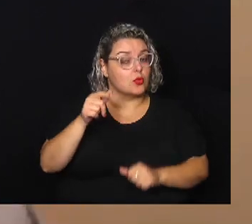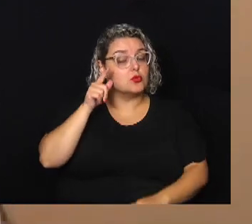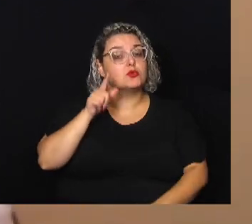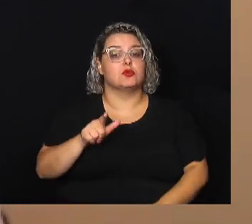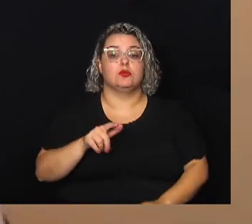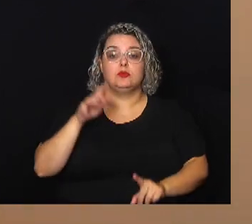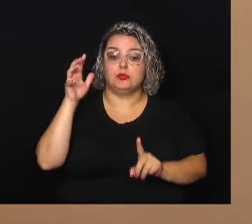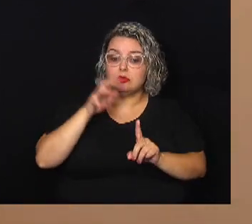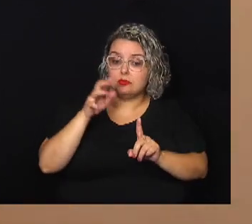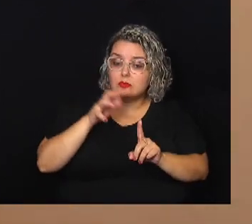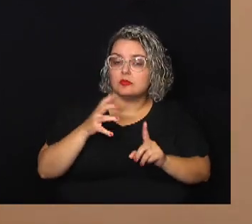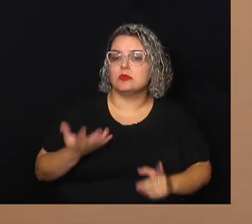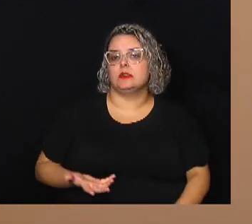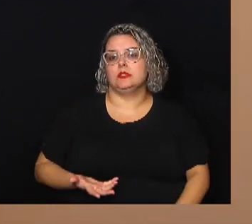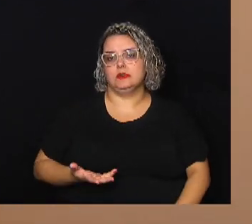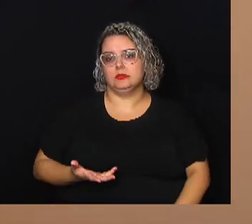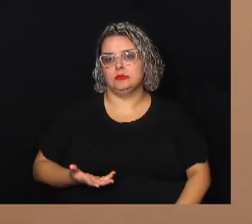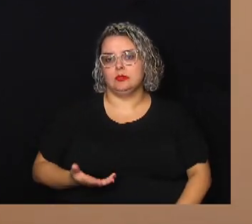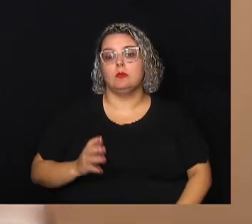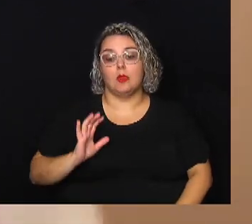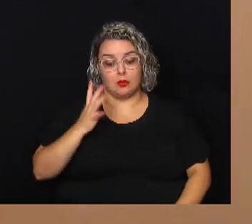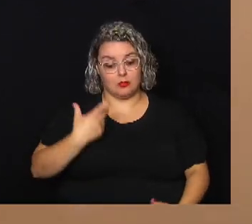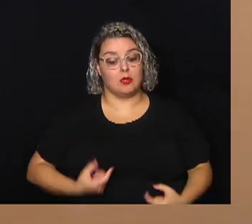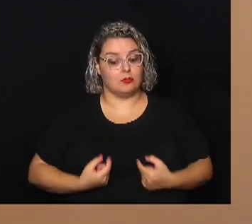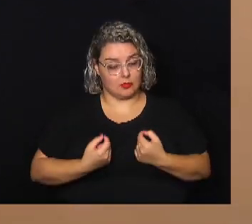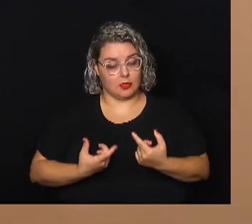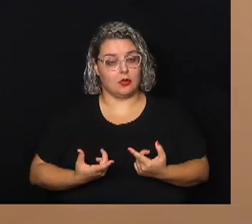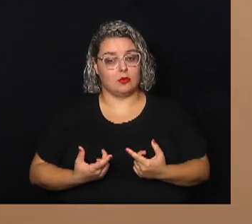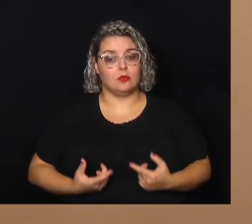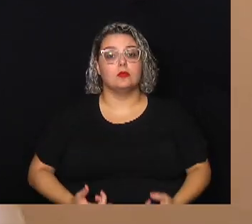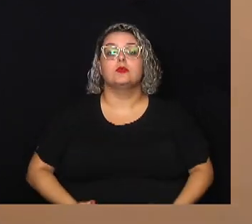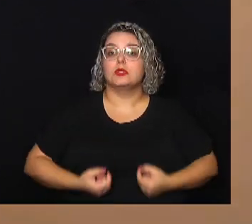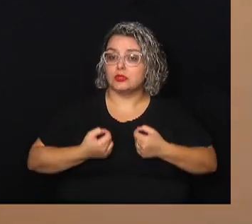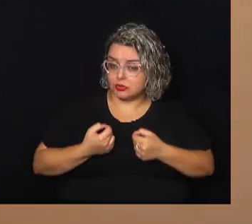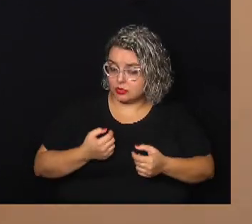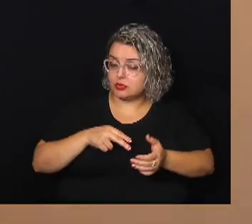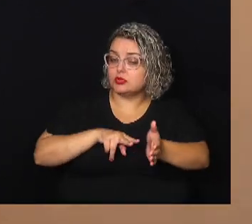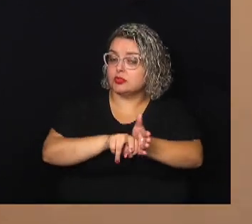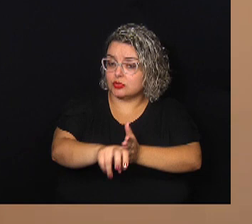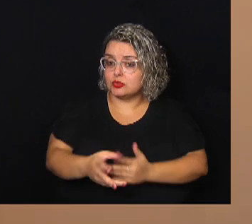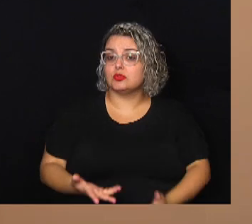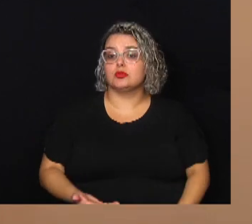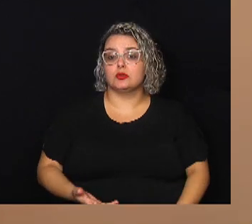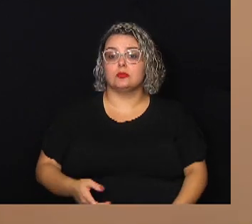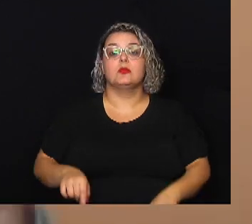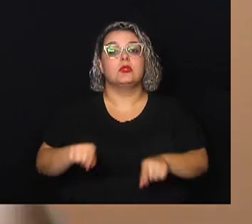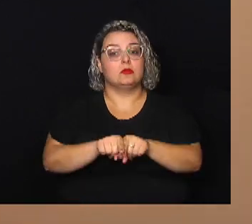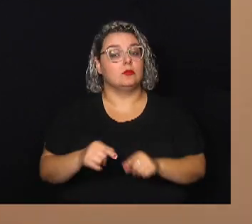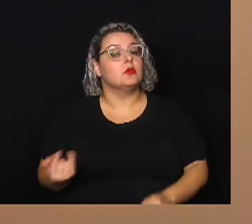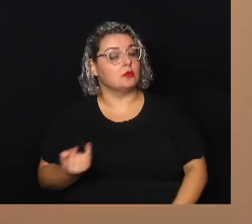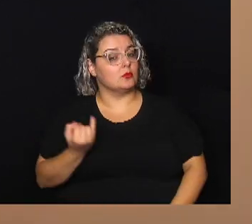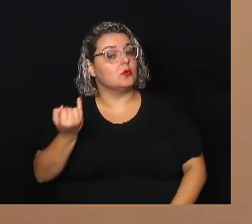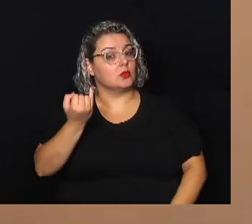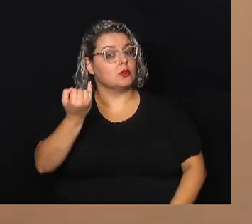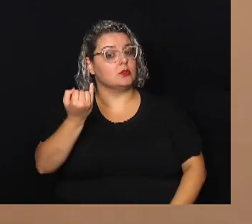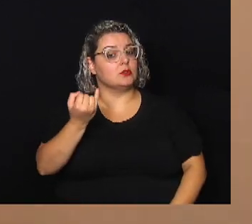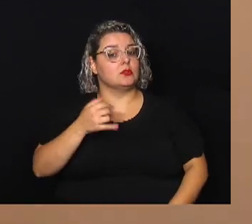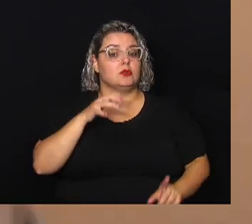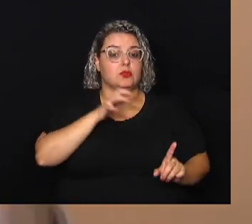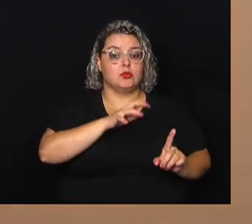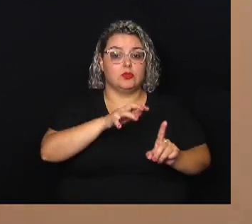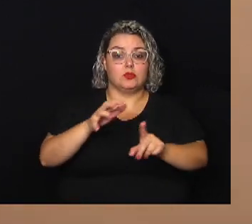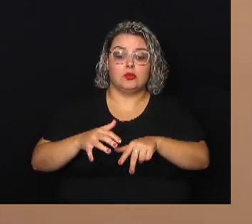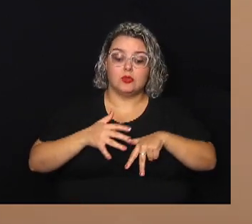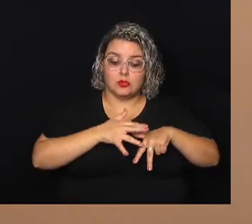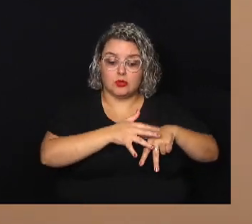podem interferir não só no diagnóstico oncológico, mas também, muito importante, interferir naquele paciente